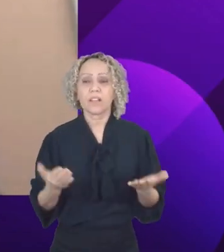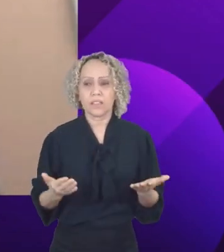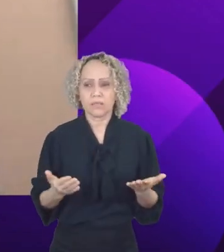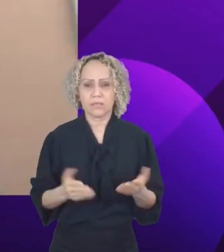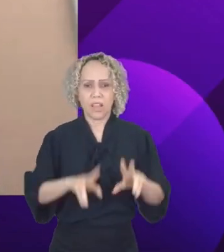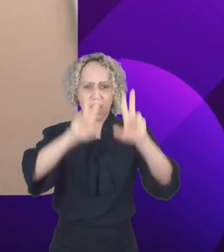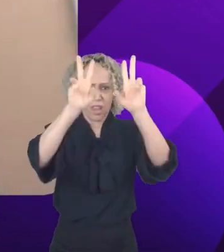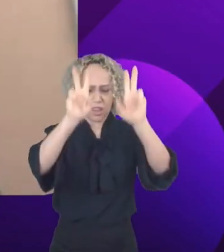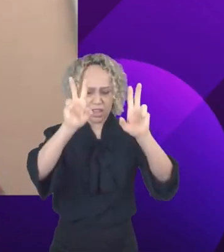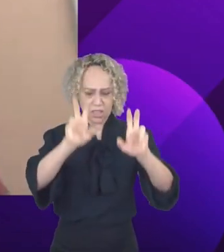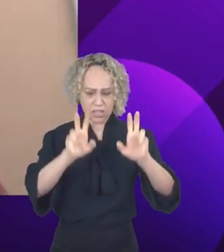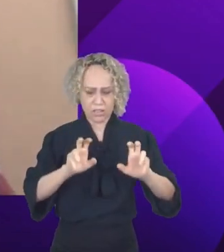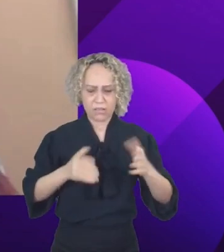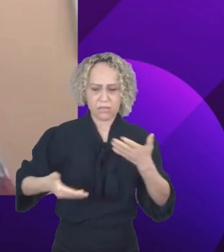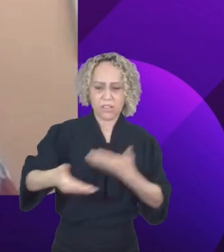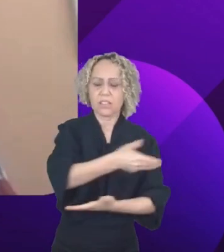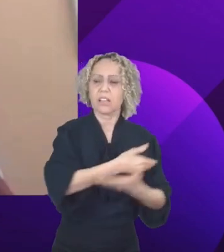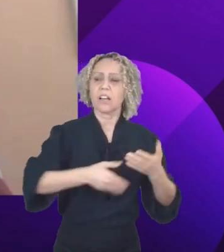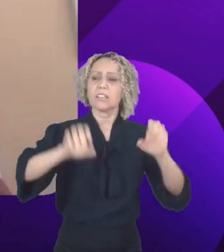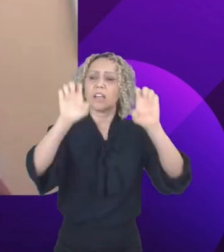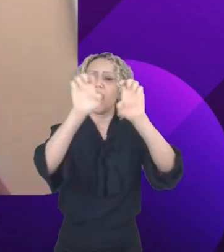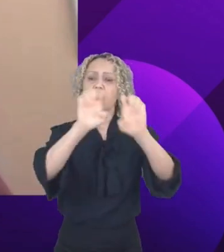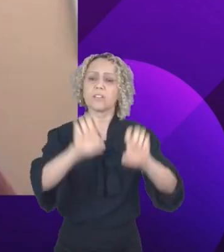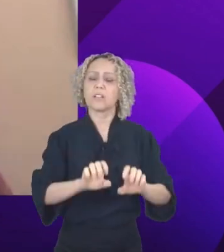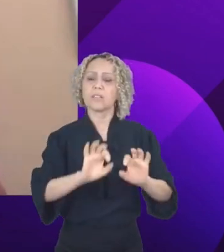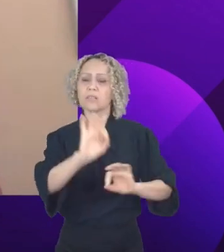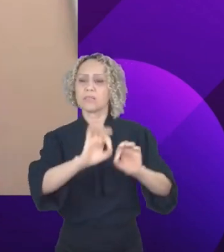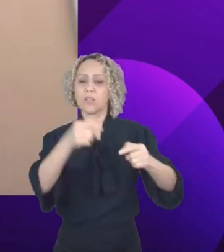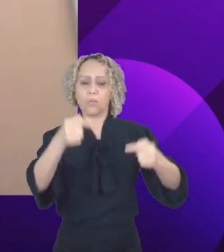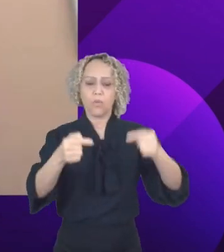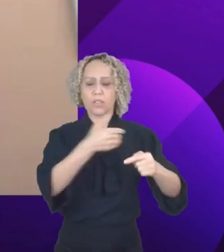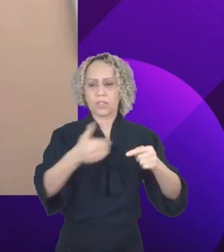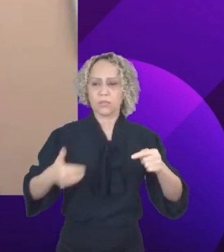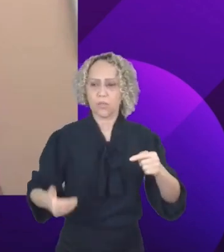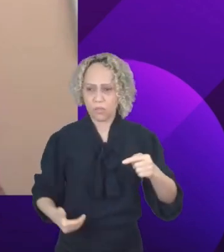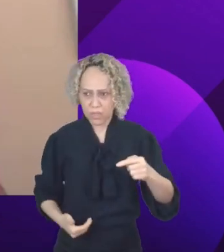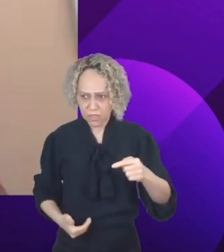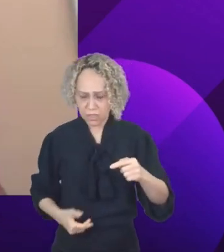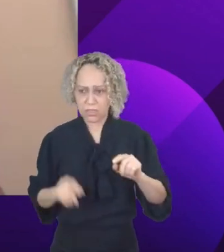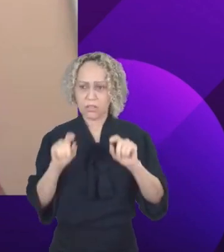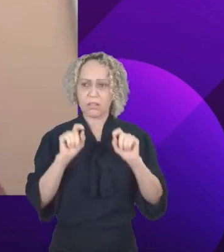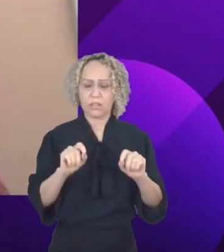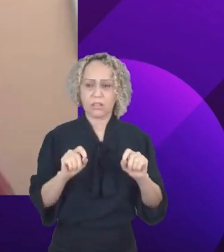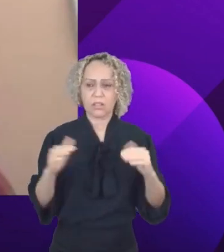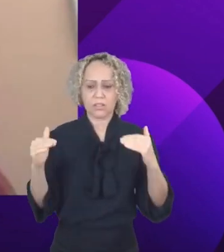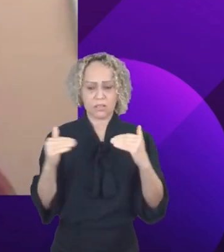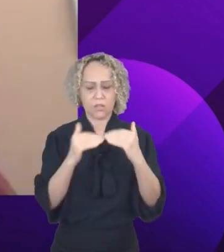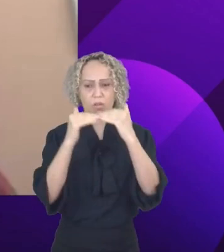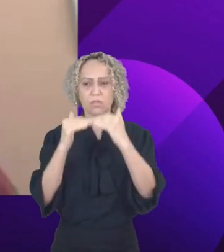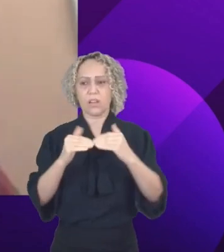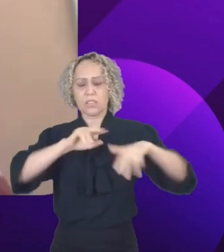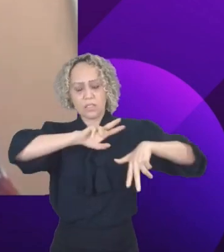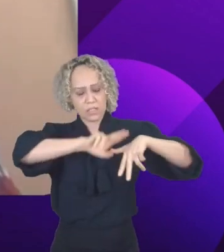essa transversalidade é a estruturação, né, de políticas públicas de igualdade de